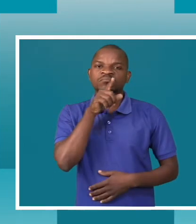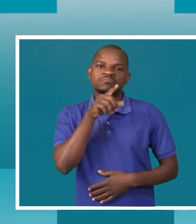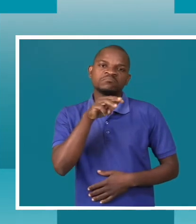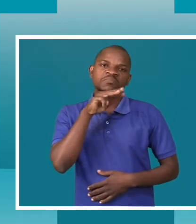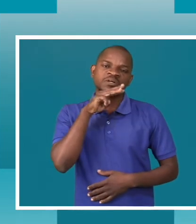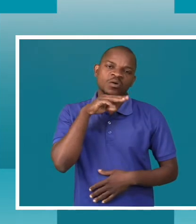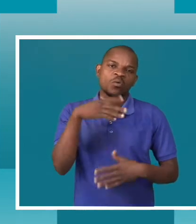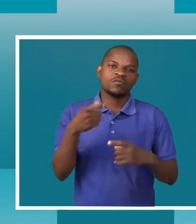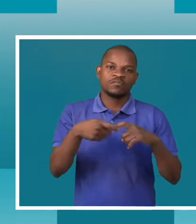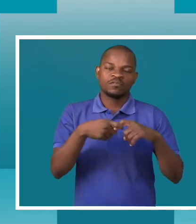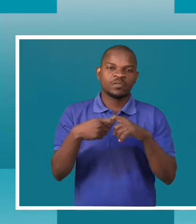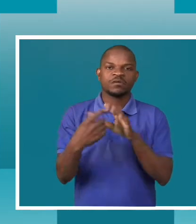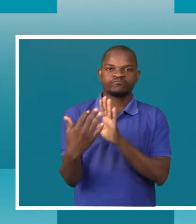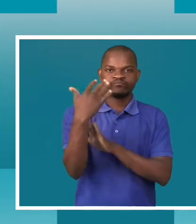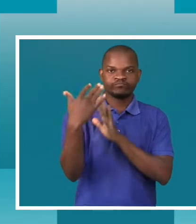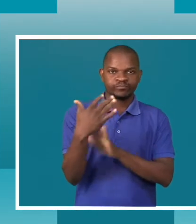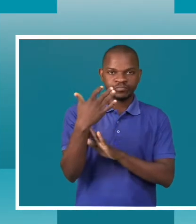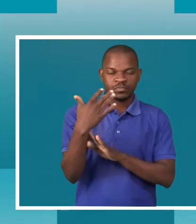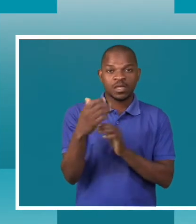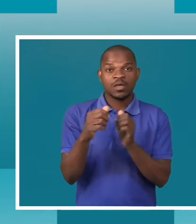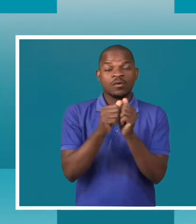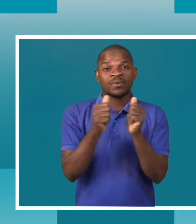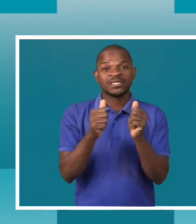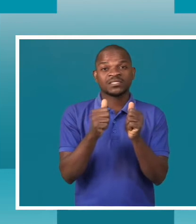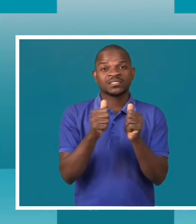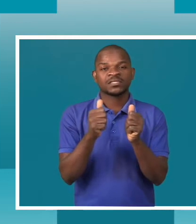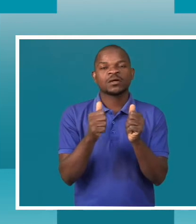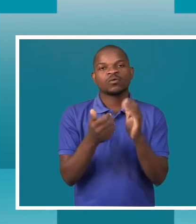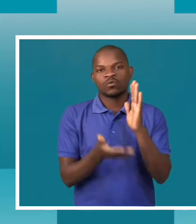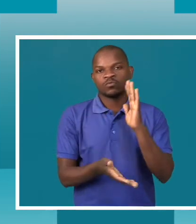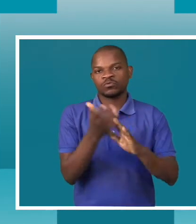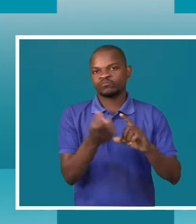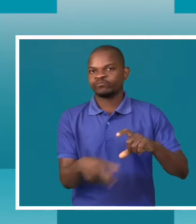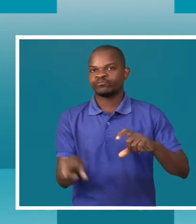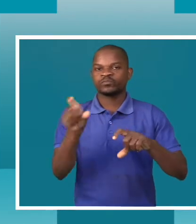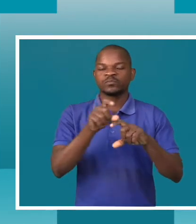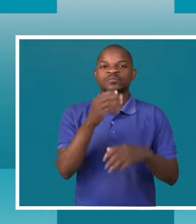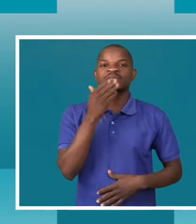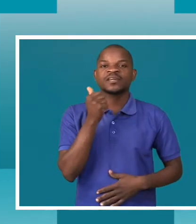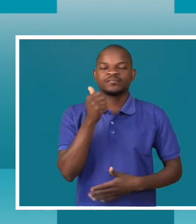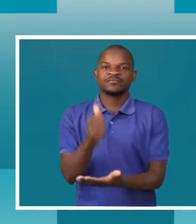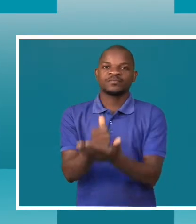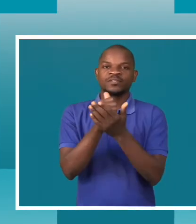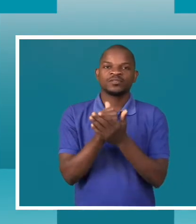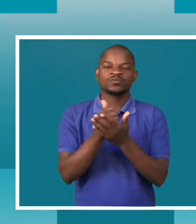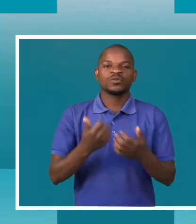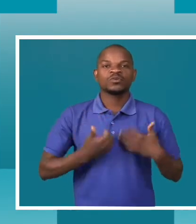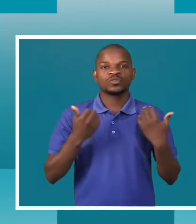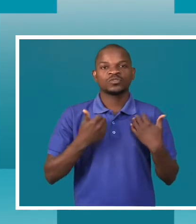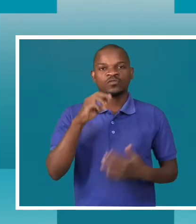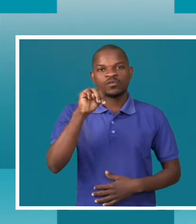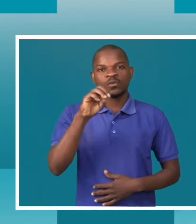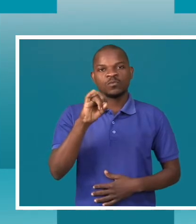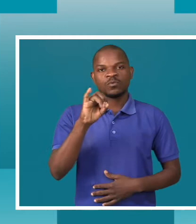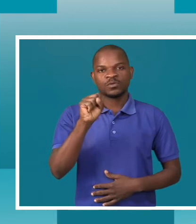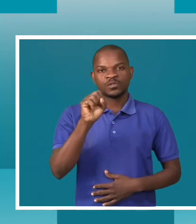transmitidos, portanto, pelos nossos familiares. Todavia, esses conhecimentos vieram a ser solidificados com a presença de Moisés, na medida em que